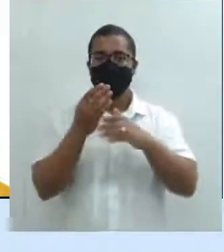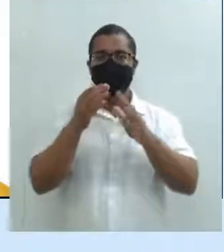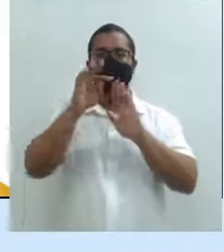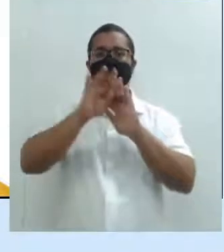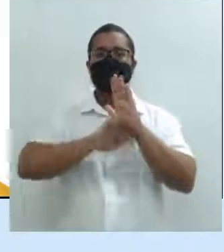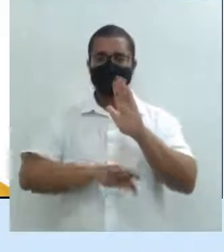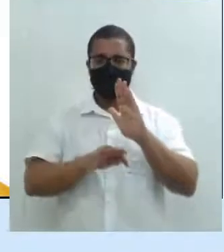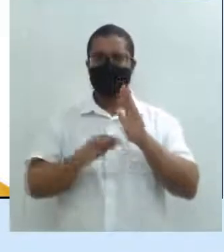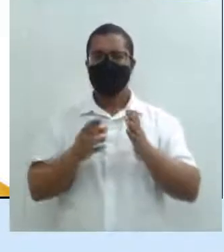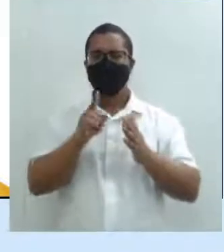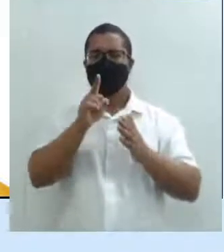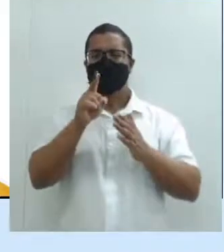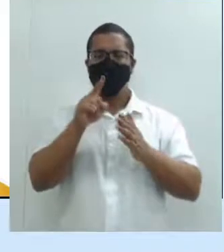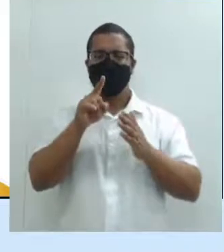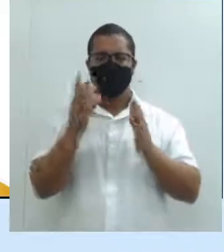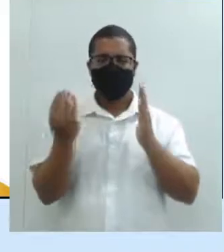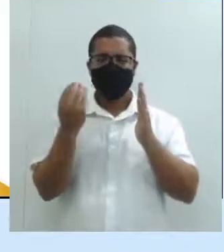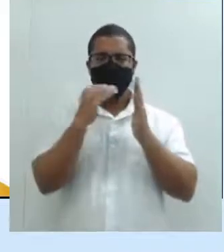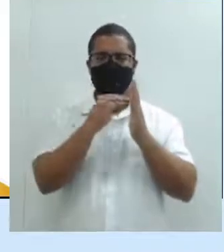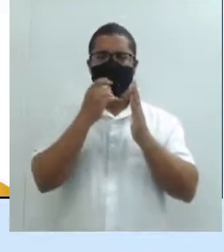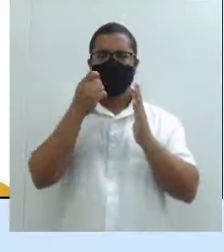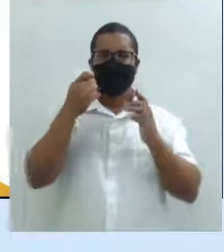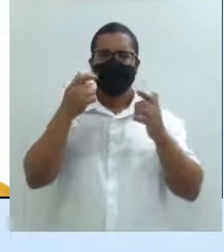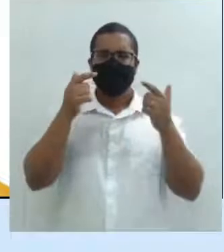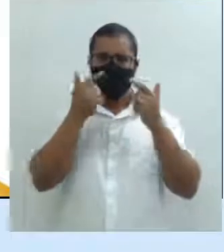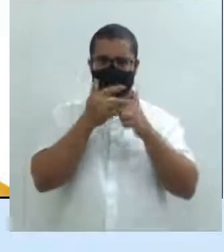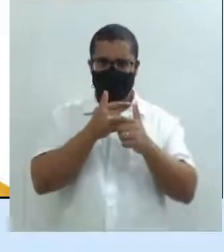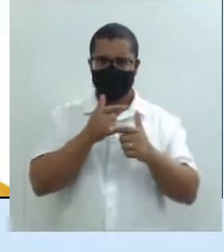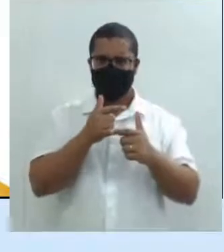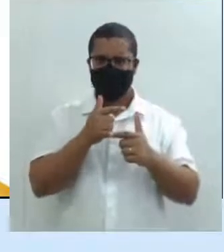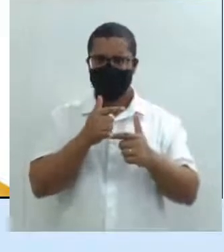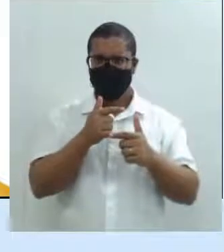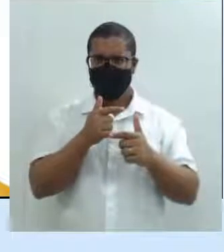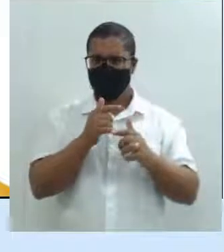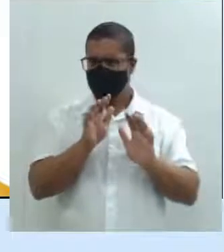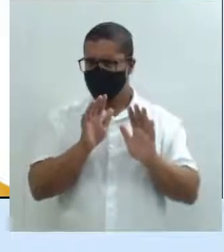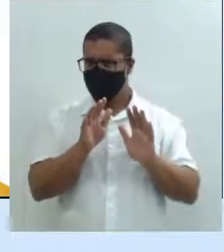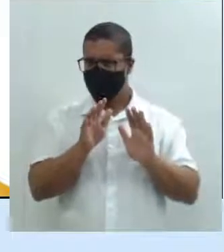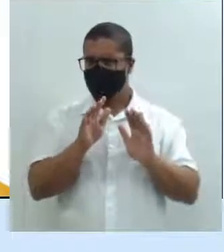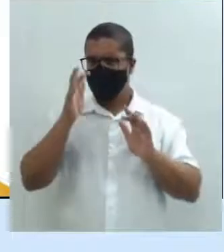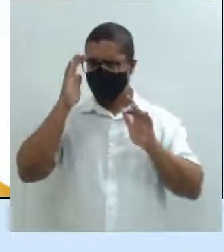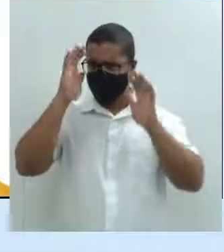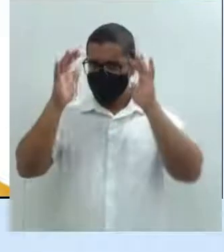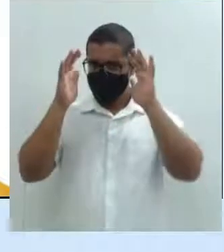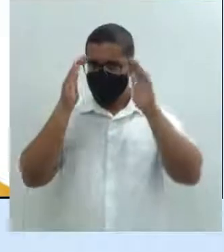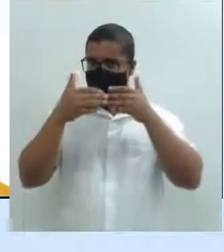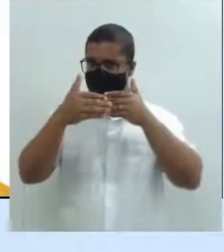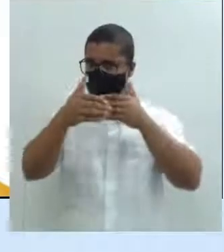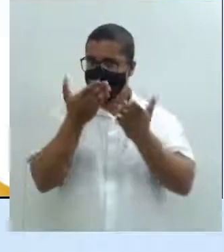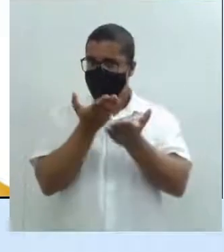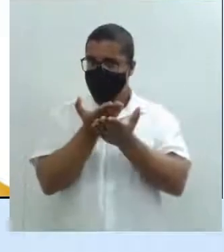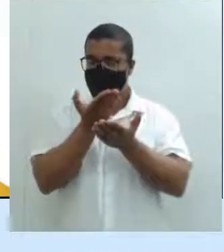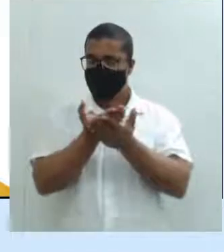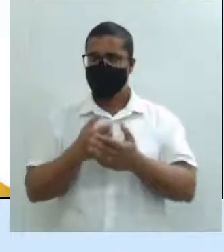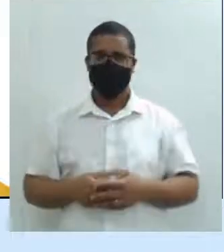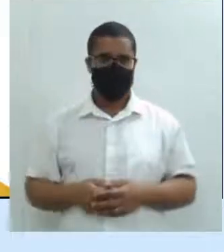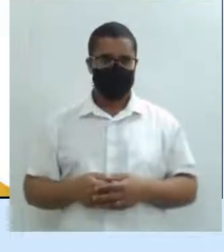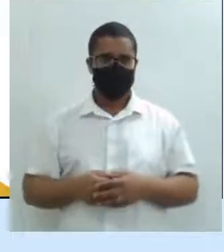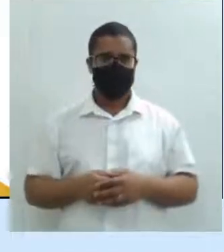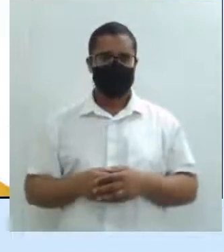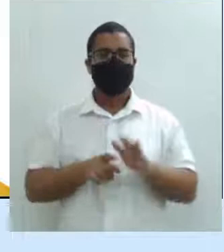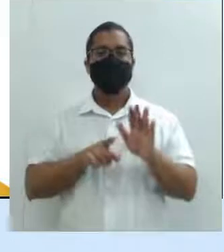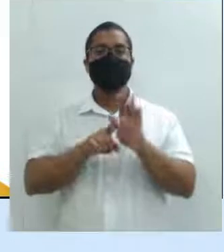textuais colocaram o humor? Vamos pensar um pouco sobre isso durante a aula. A segunda pergunta é